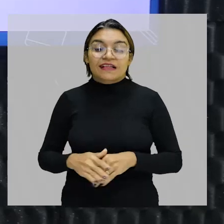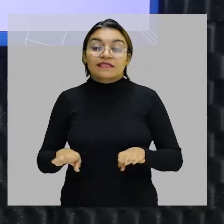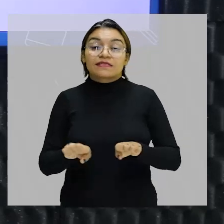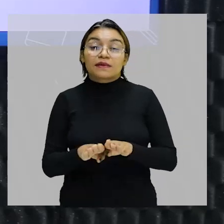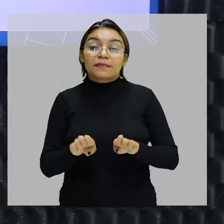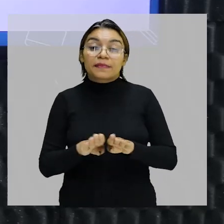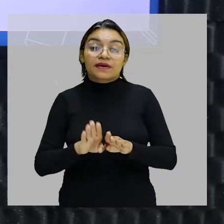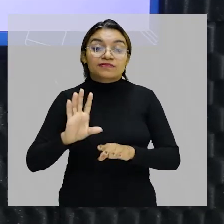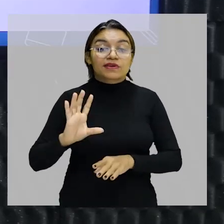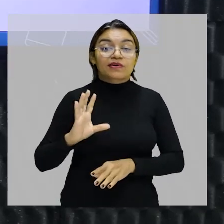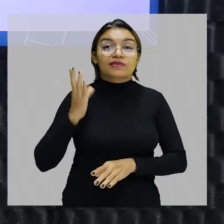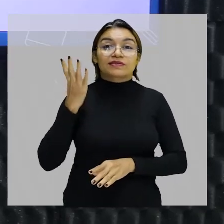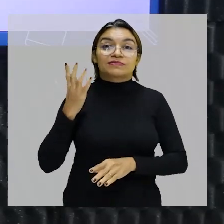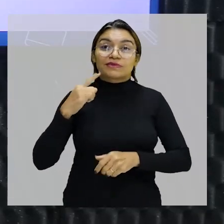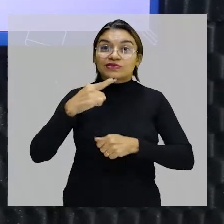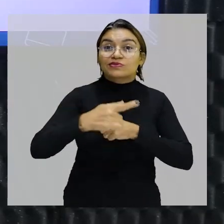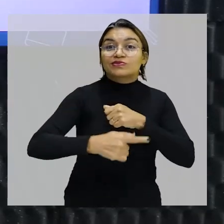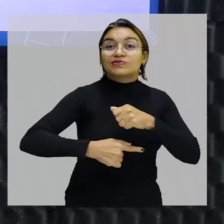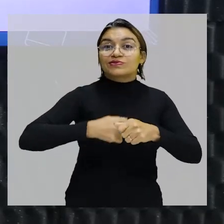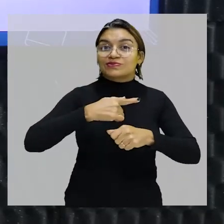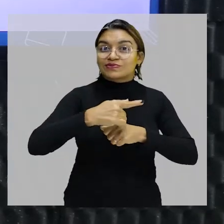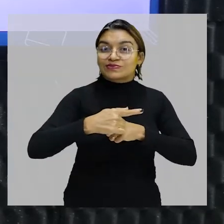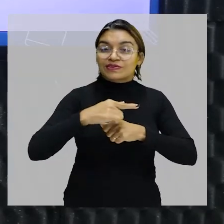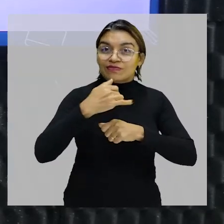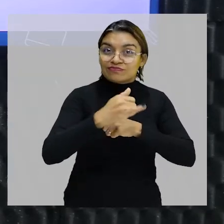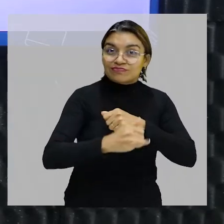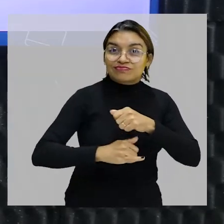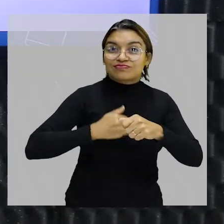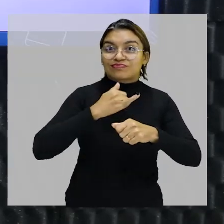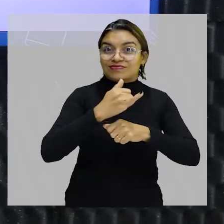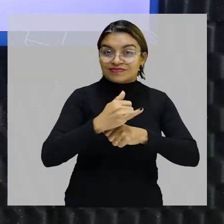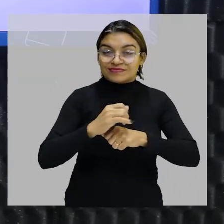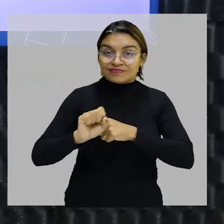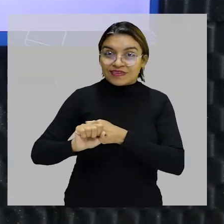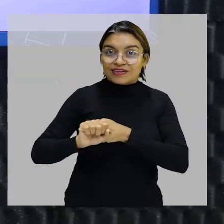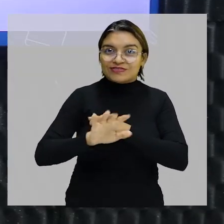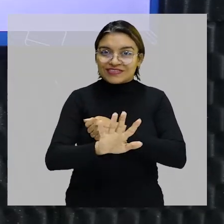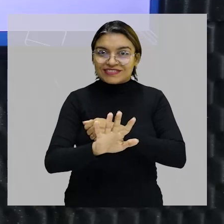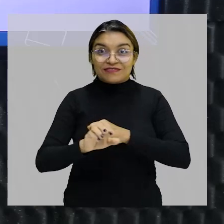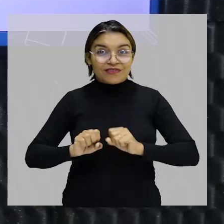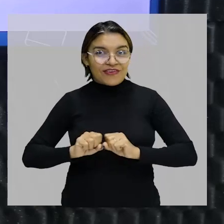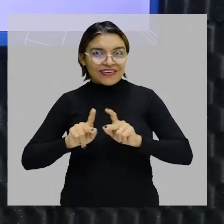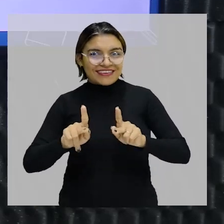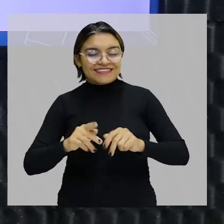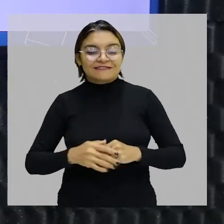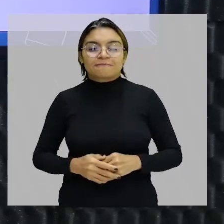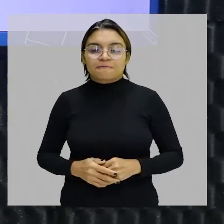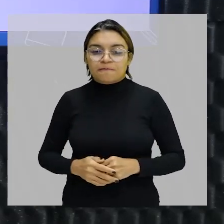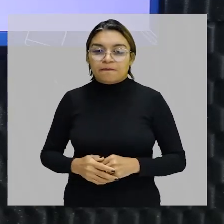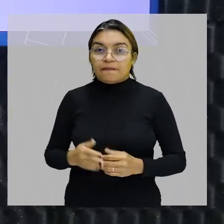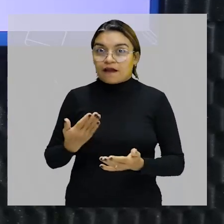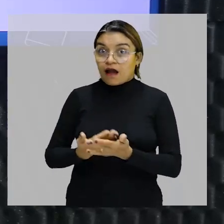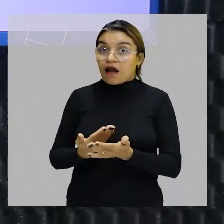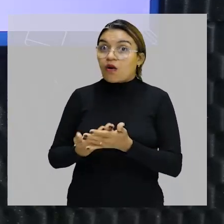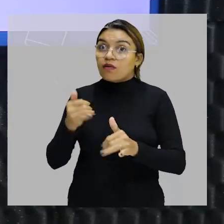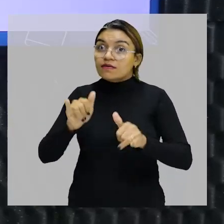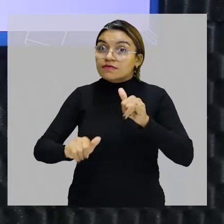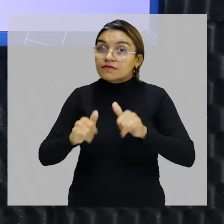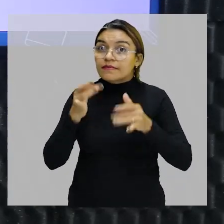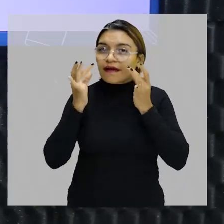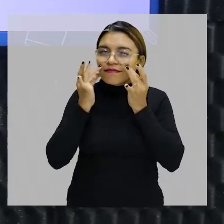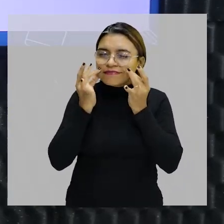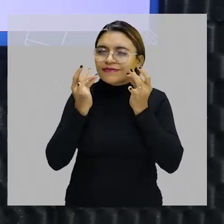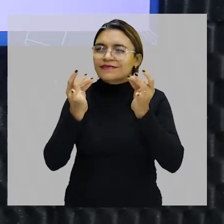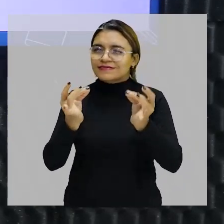os fenômenos nucleares, os fenômenos radioativos. Show de bola? Sim, é aula de química, então preste